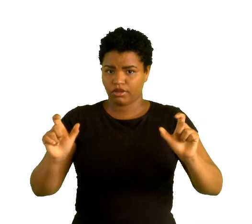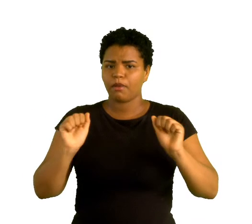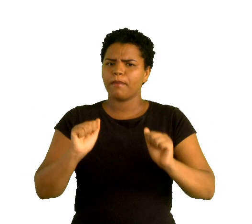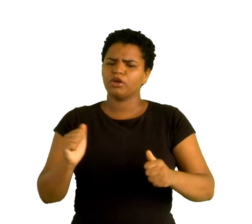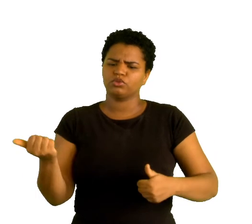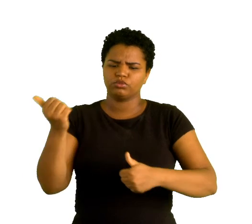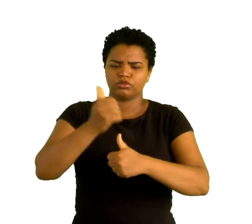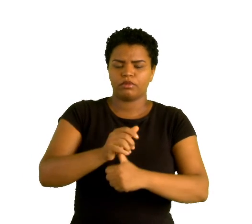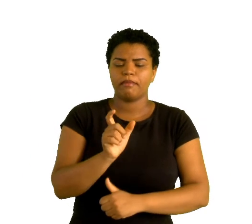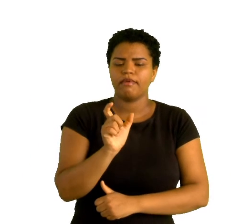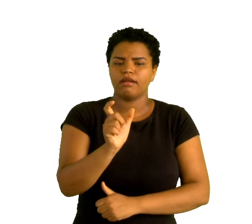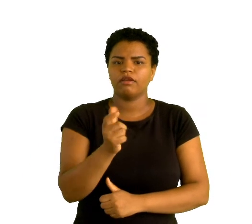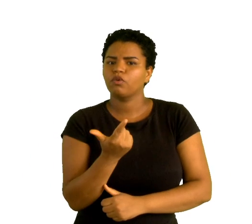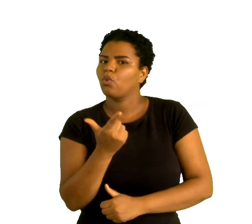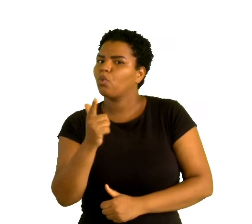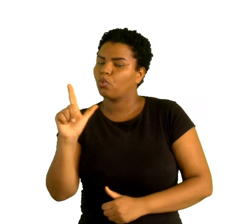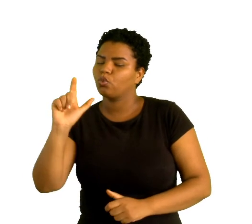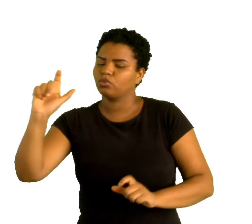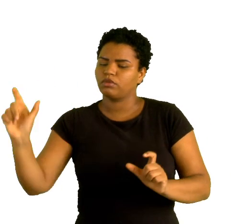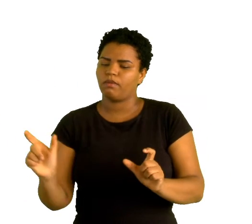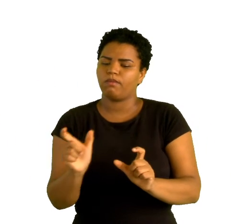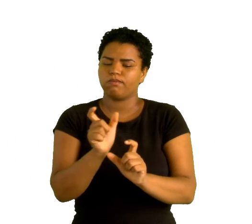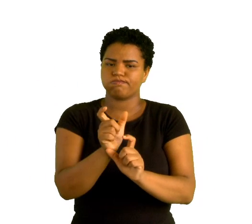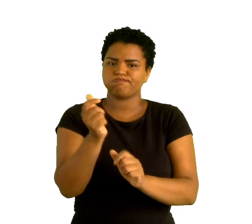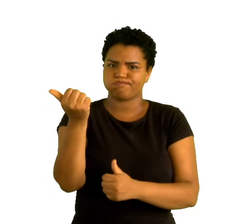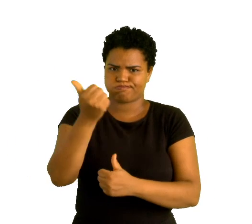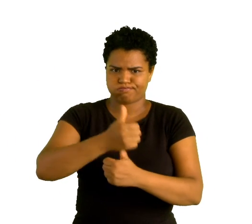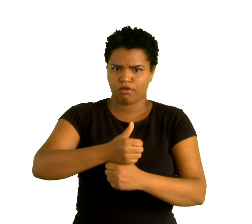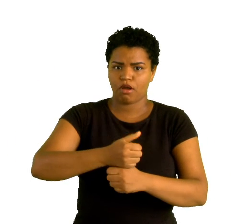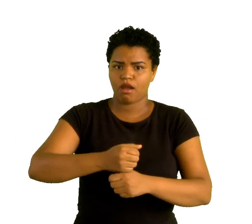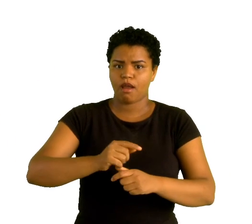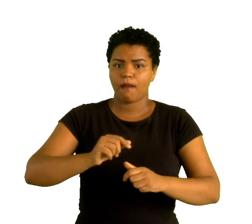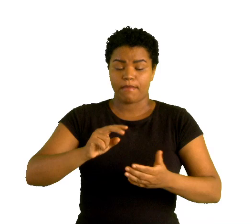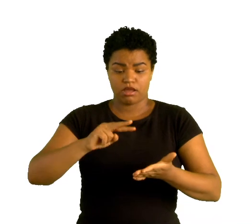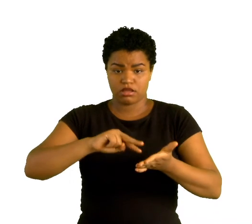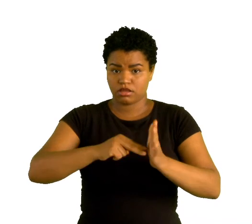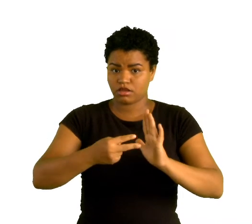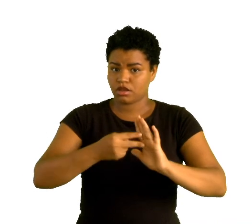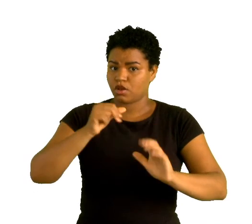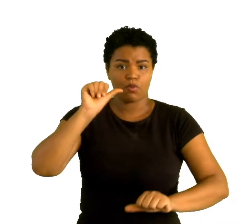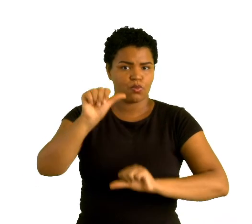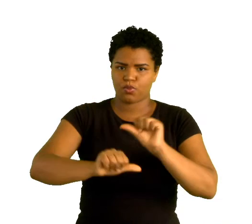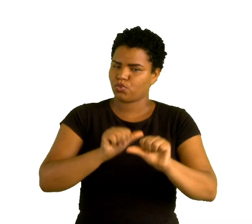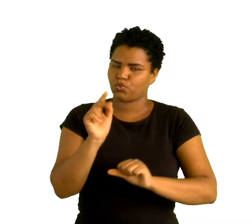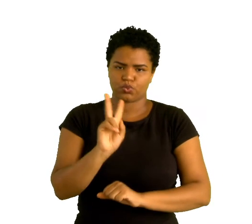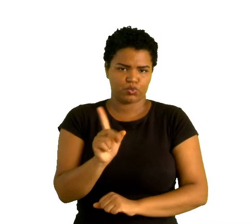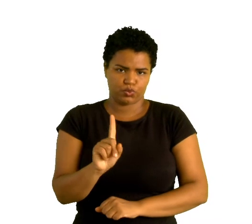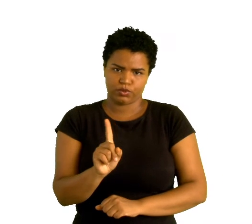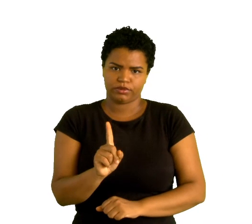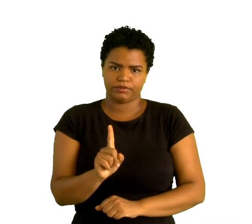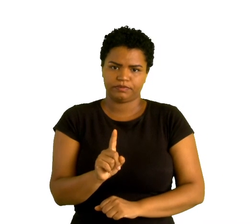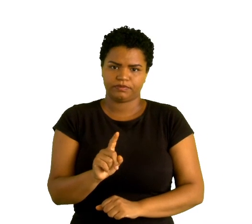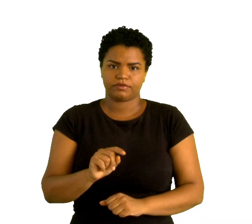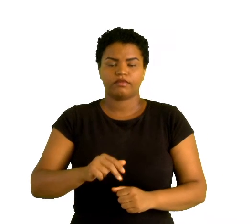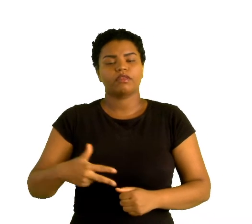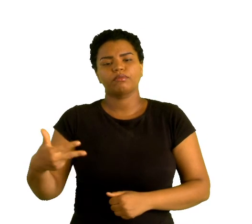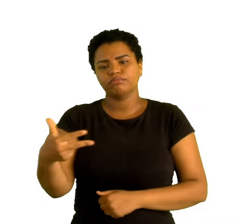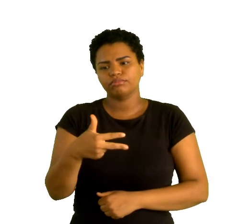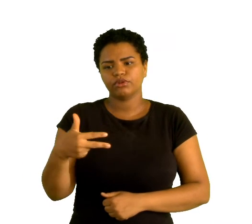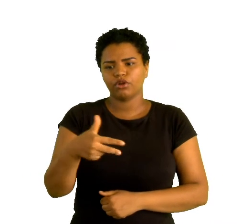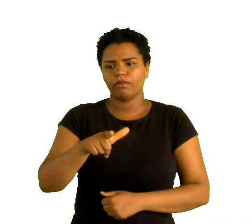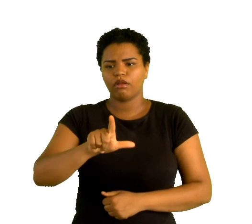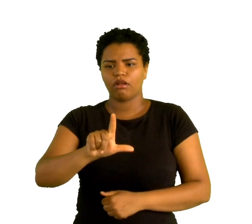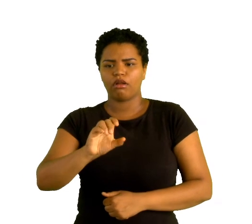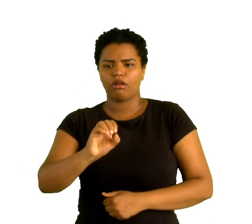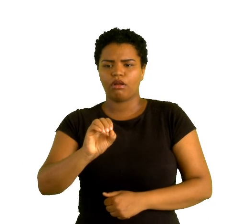uma palavra por outra sem mudar o sentido da frase. E o pronome los, né, que